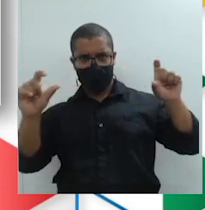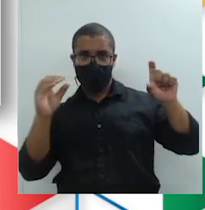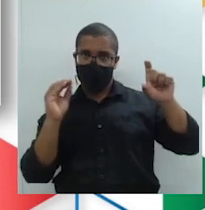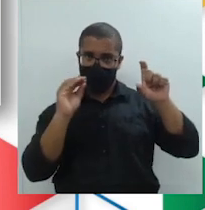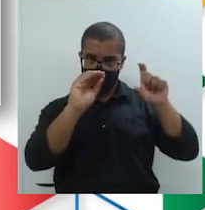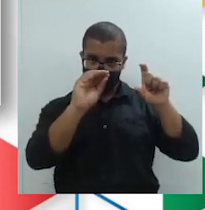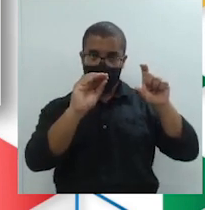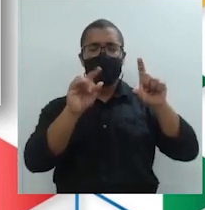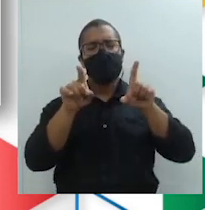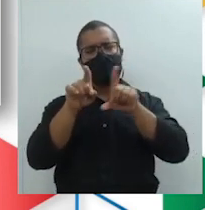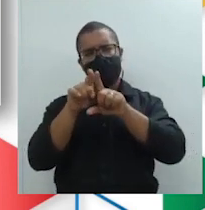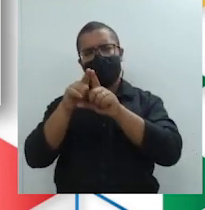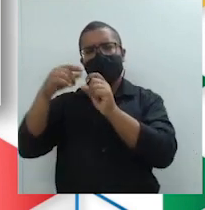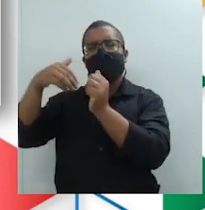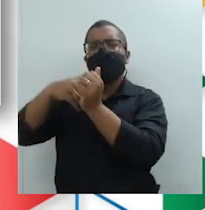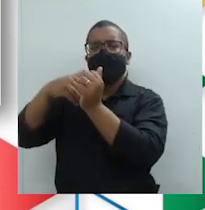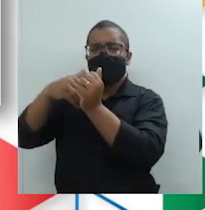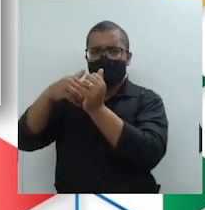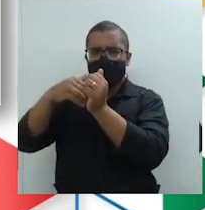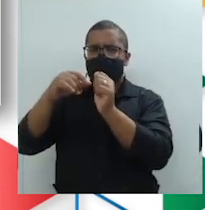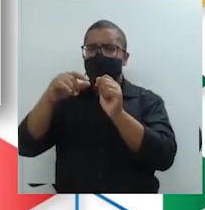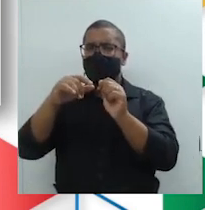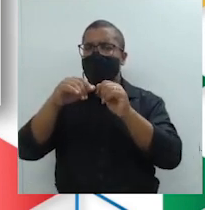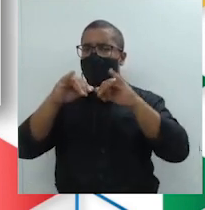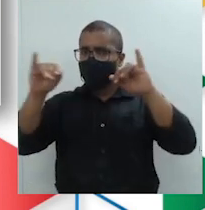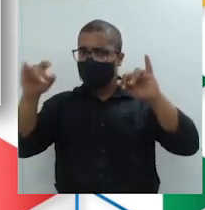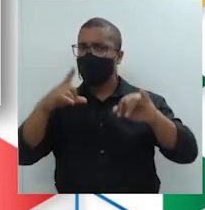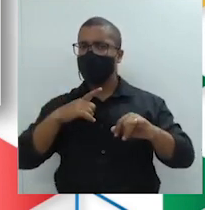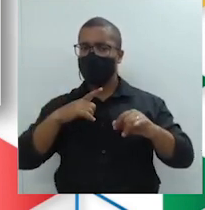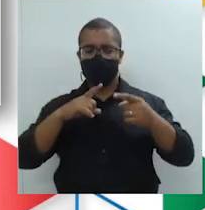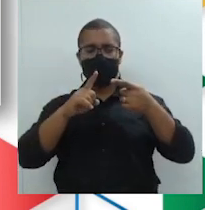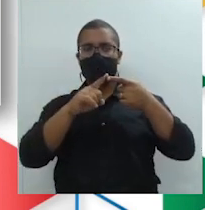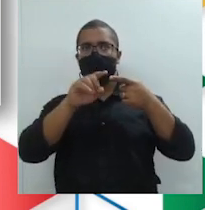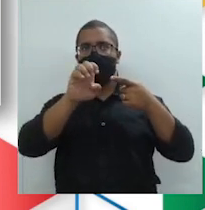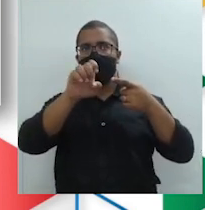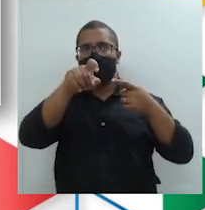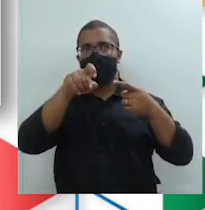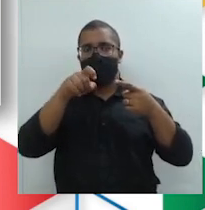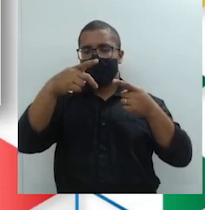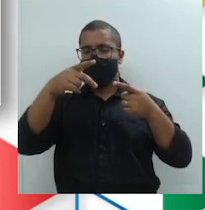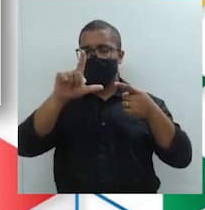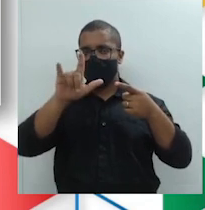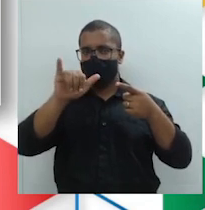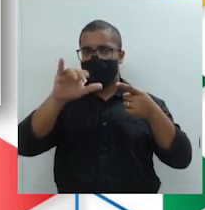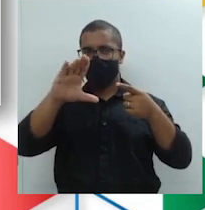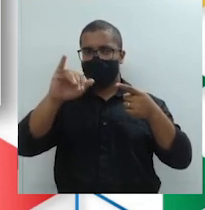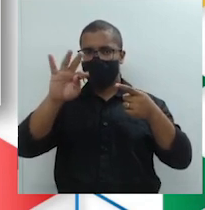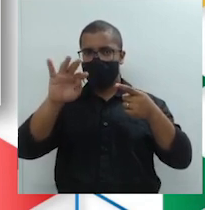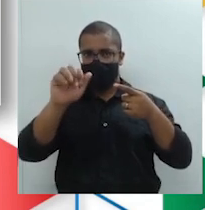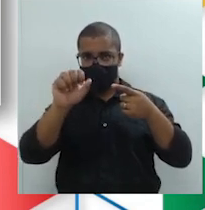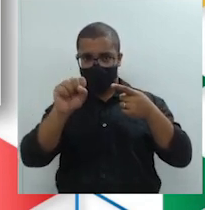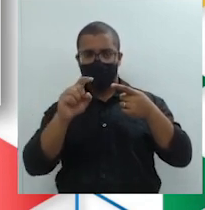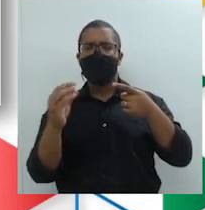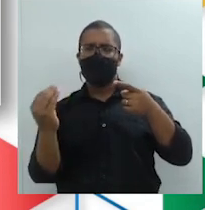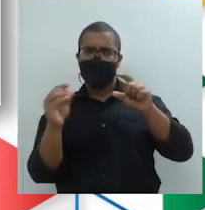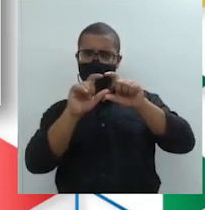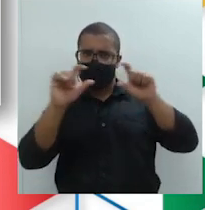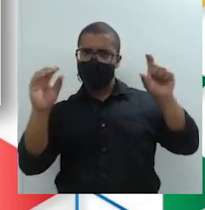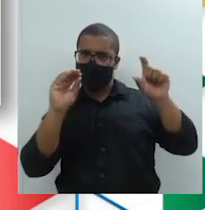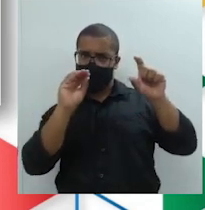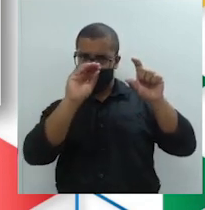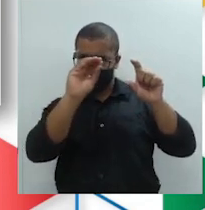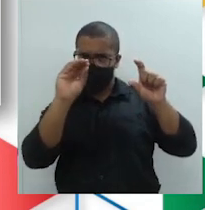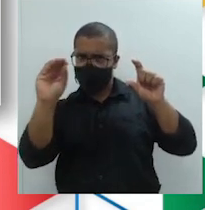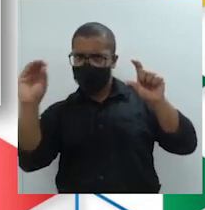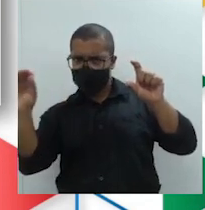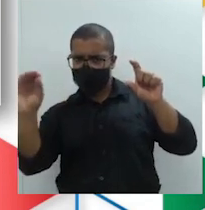informações explícitas e implícitas. Explícitas são aquelas que estão claras, postas no texto.